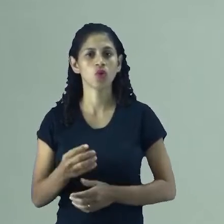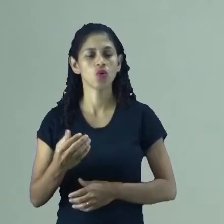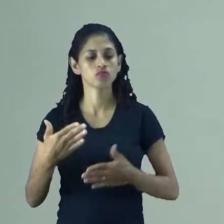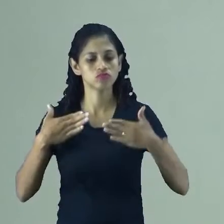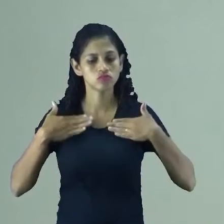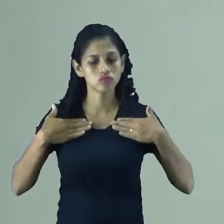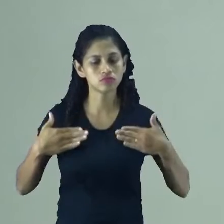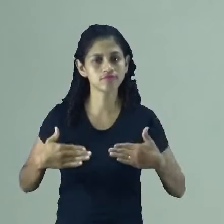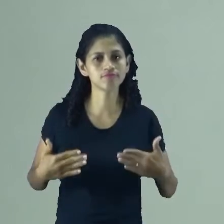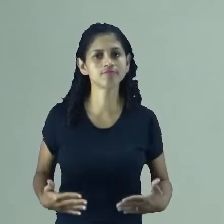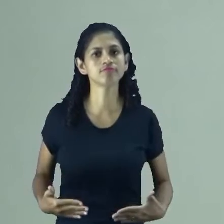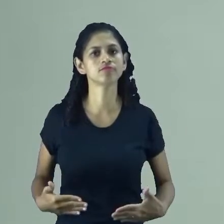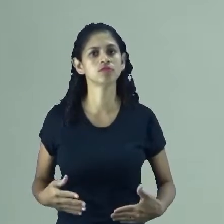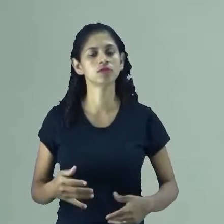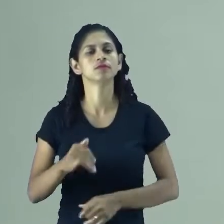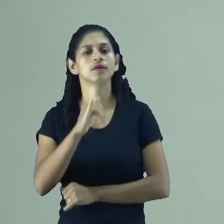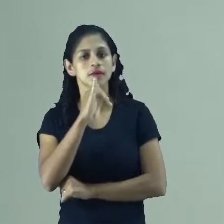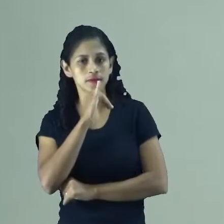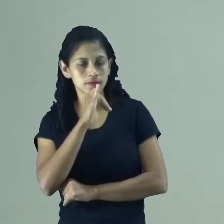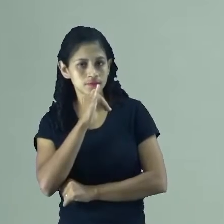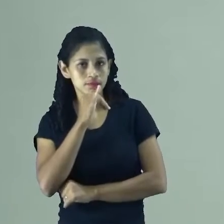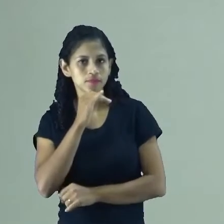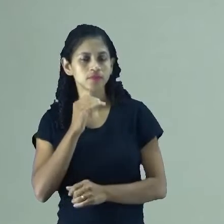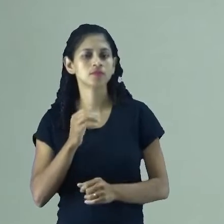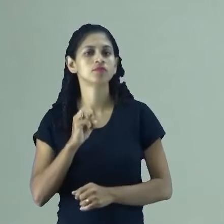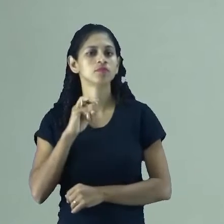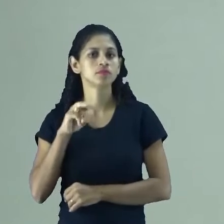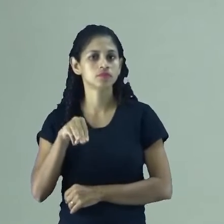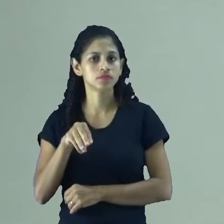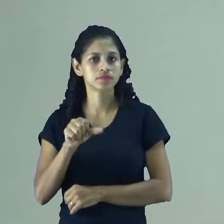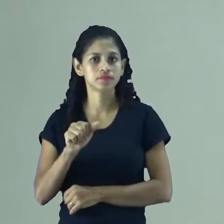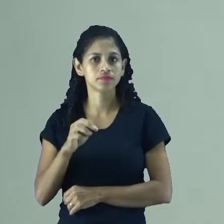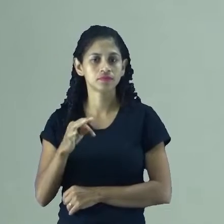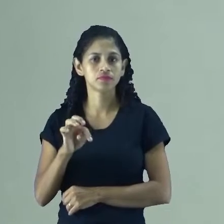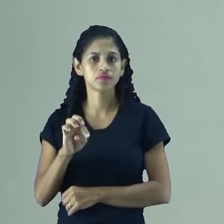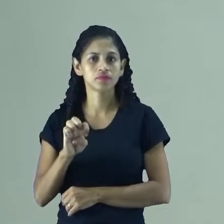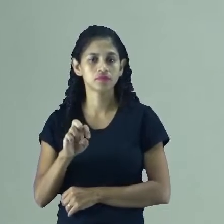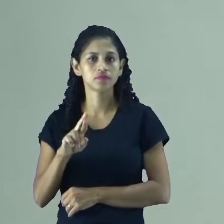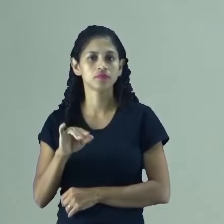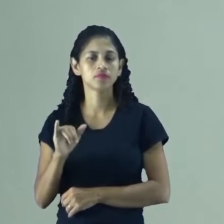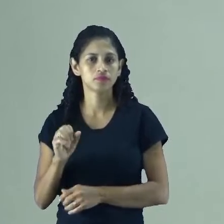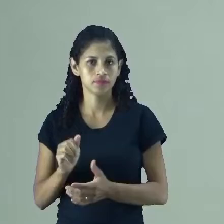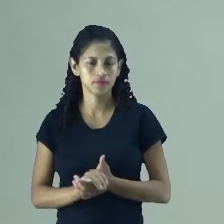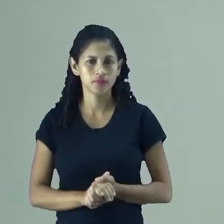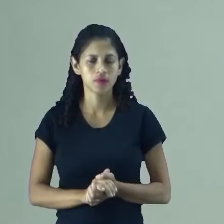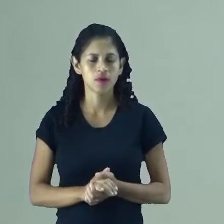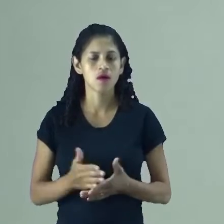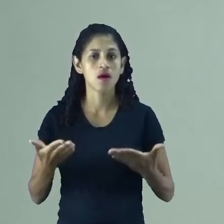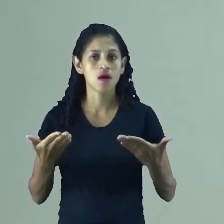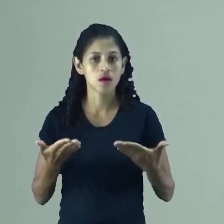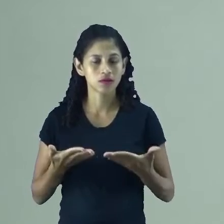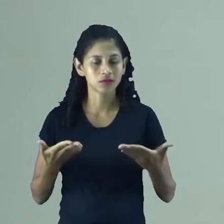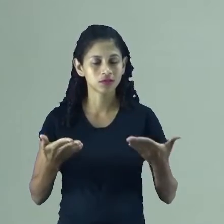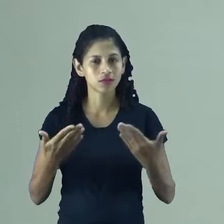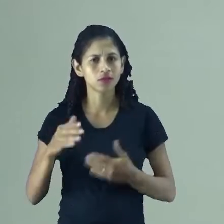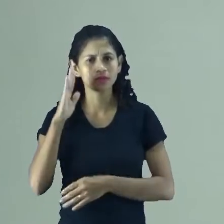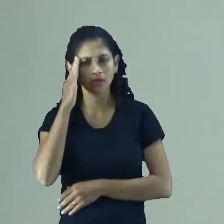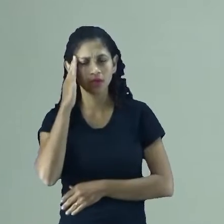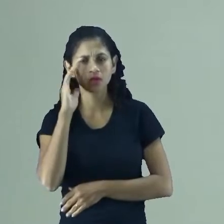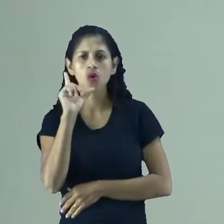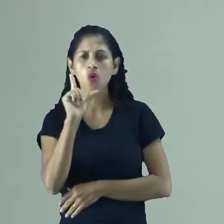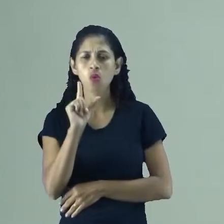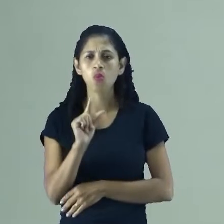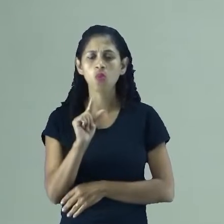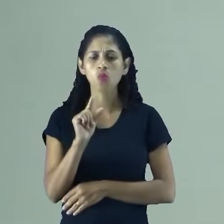matéria. Agora que a gente relembrou um pouquinho desse conceito do que é matéria, a gente vai entender um pouquinho da subclassificação